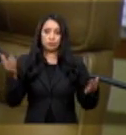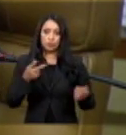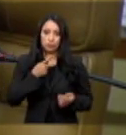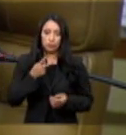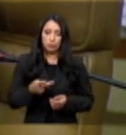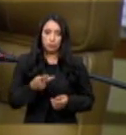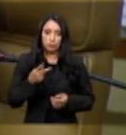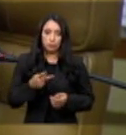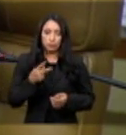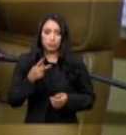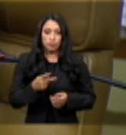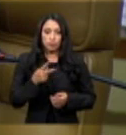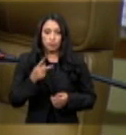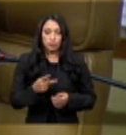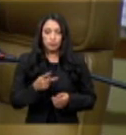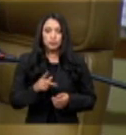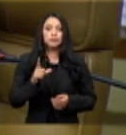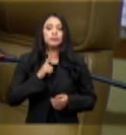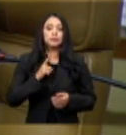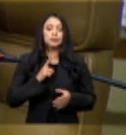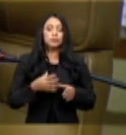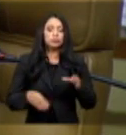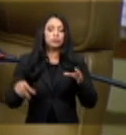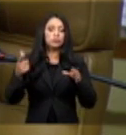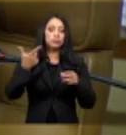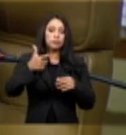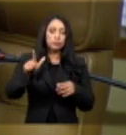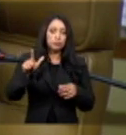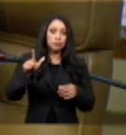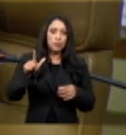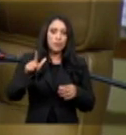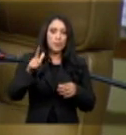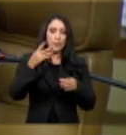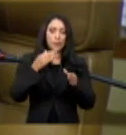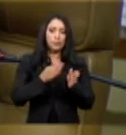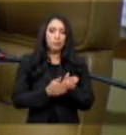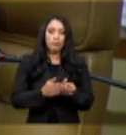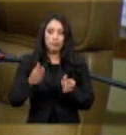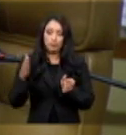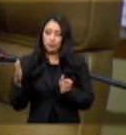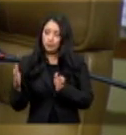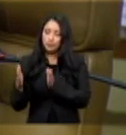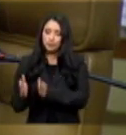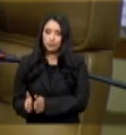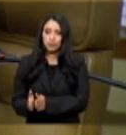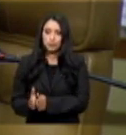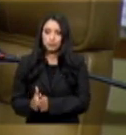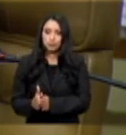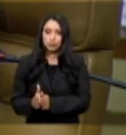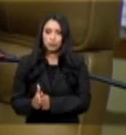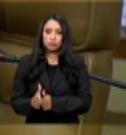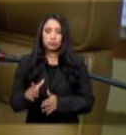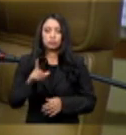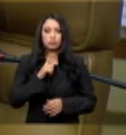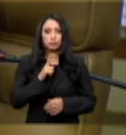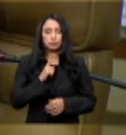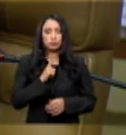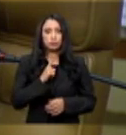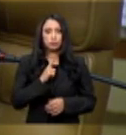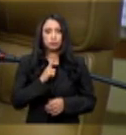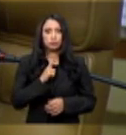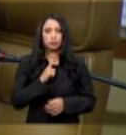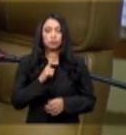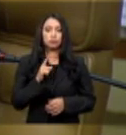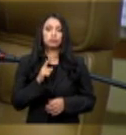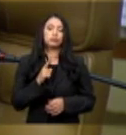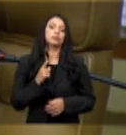que seja incluído numa dessas prorrogações, objeto da prorrogação, à guisa de mera